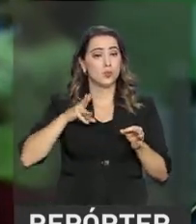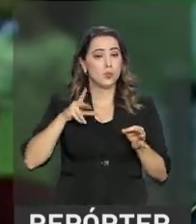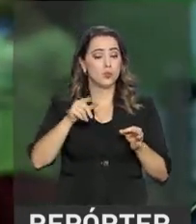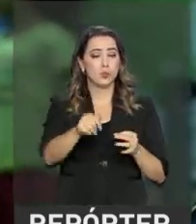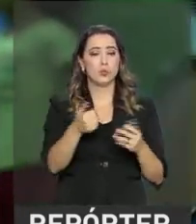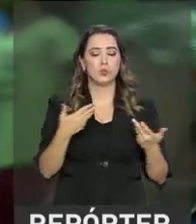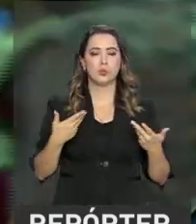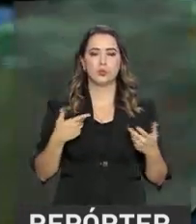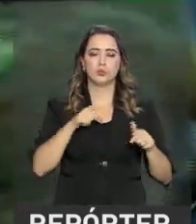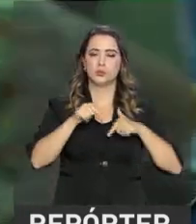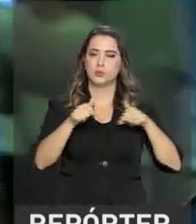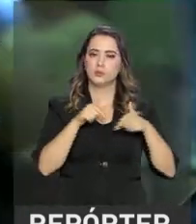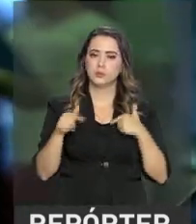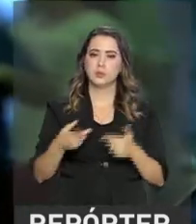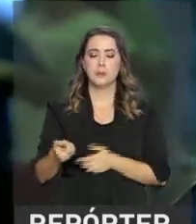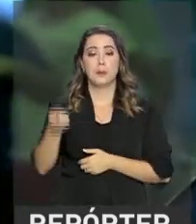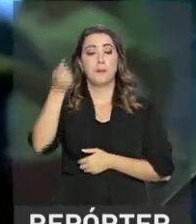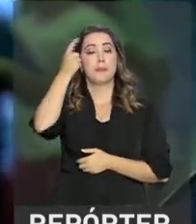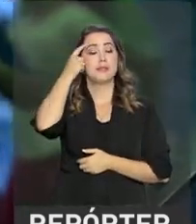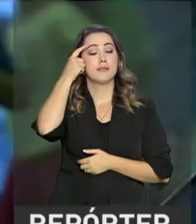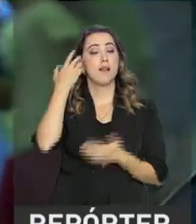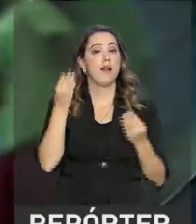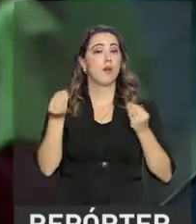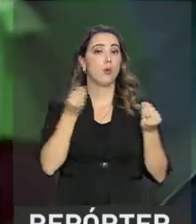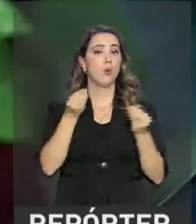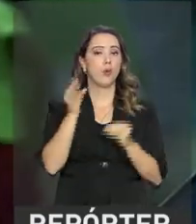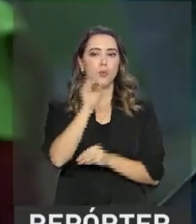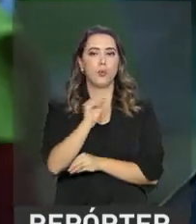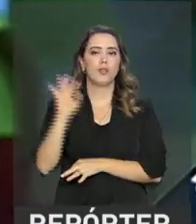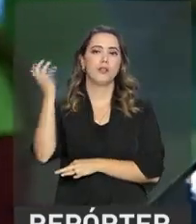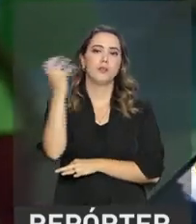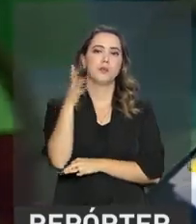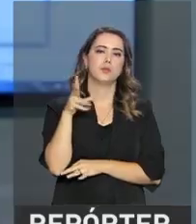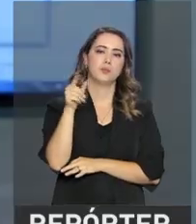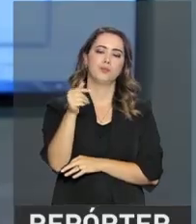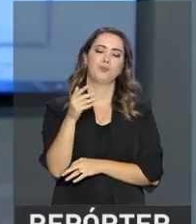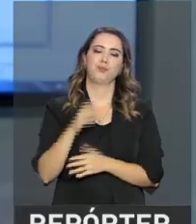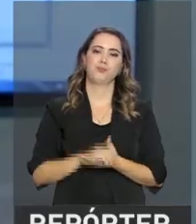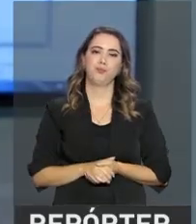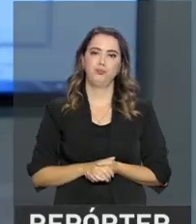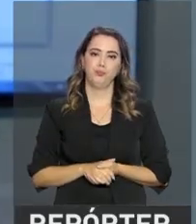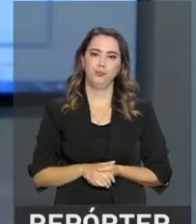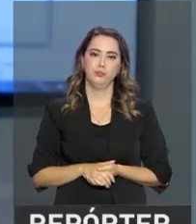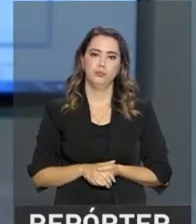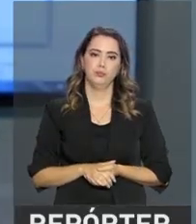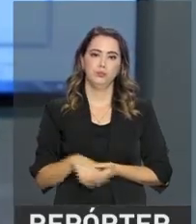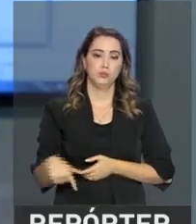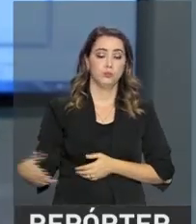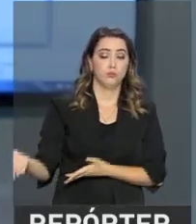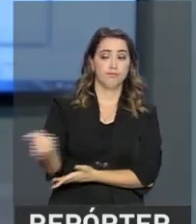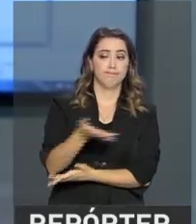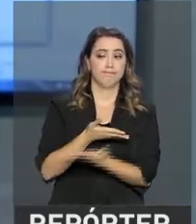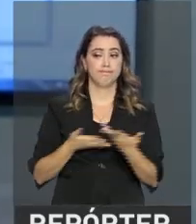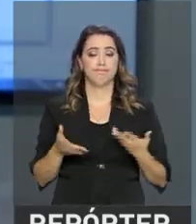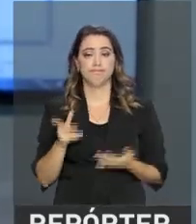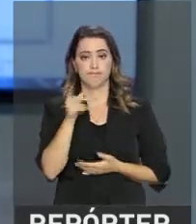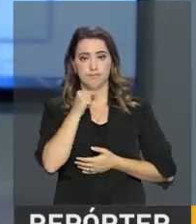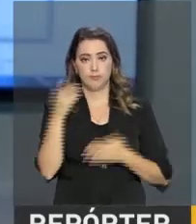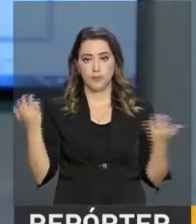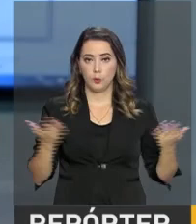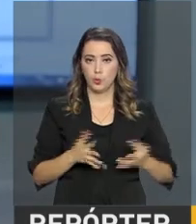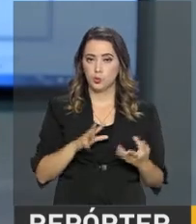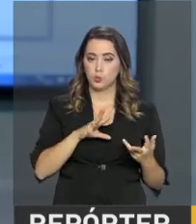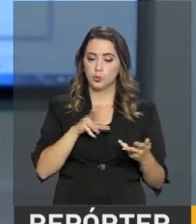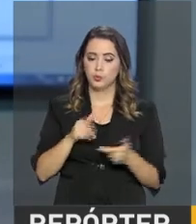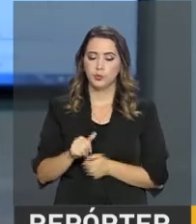atividades para eles pensarem a sustentabilidade em todos os sentidos a nossa relação com a água o mundo hoje